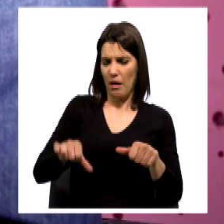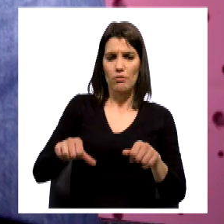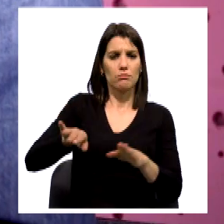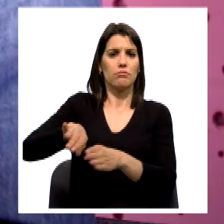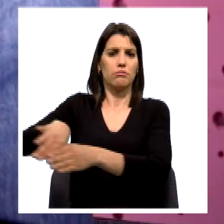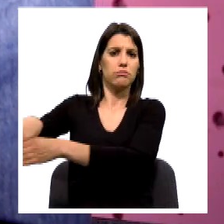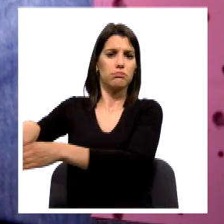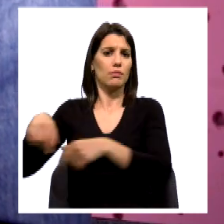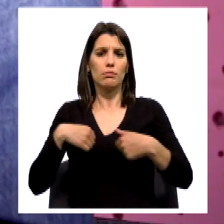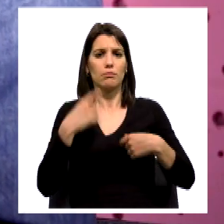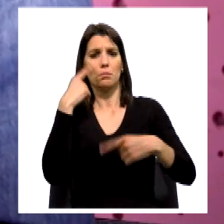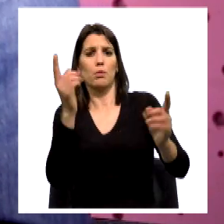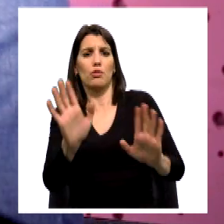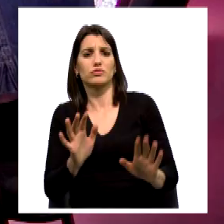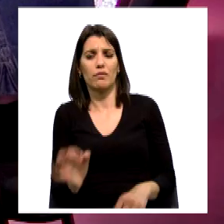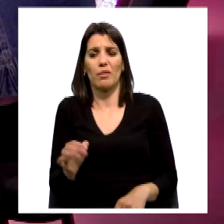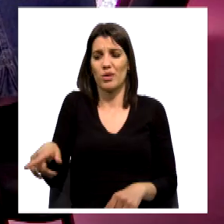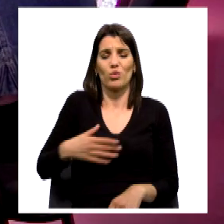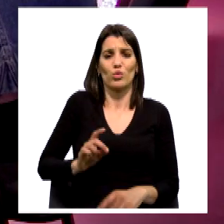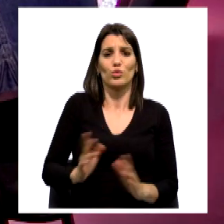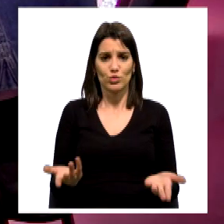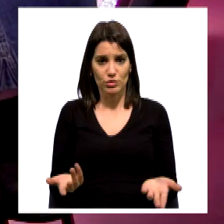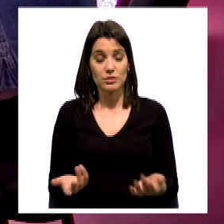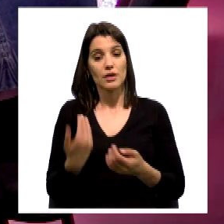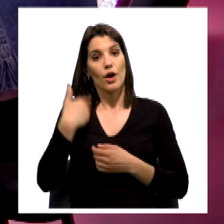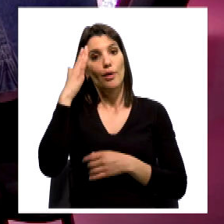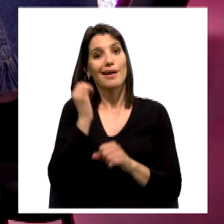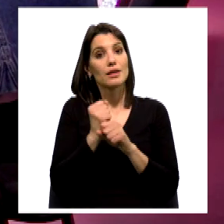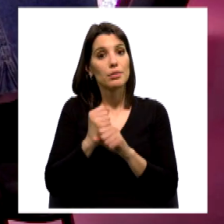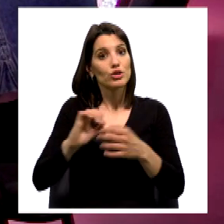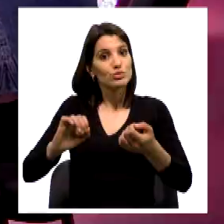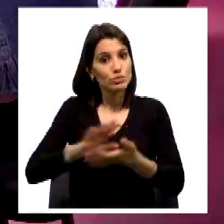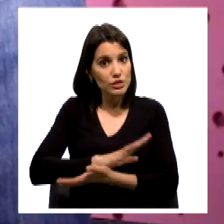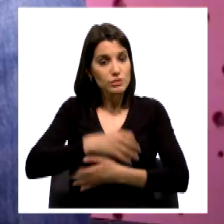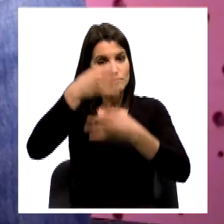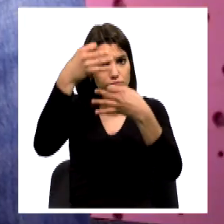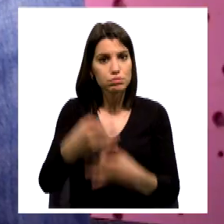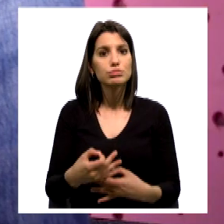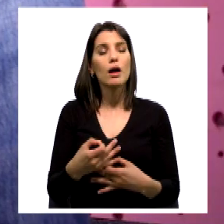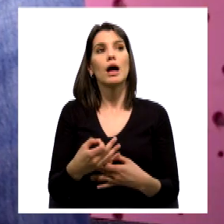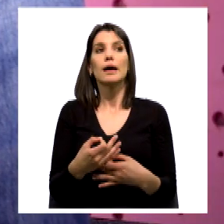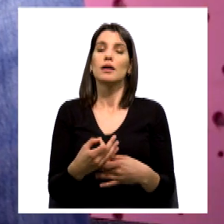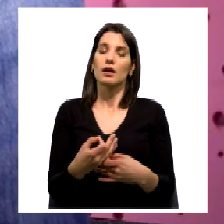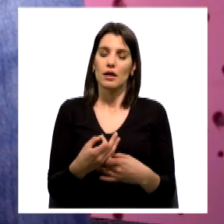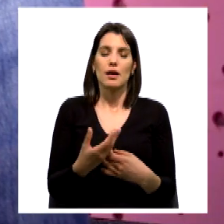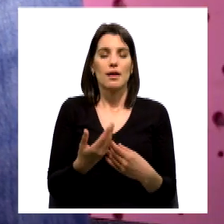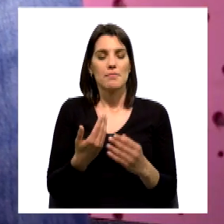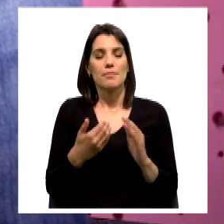disco mau da sua divulgação. Portanto, acho que o trabalho de um jornalista é um trabalho bem